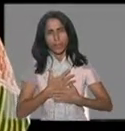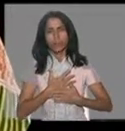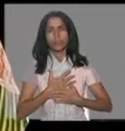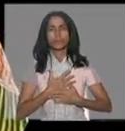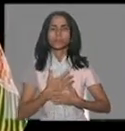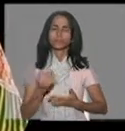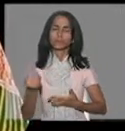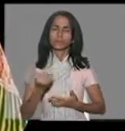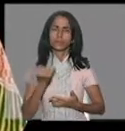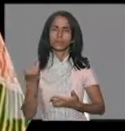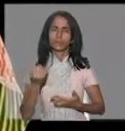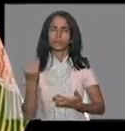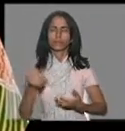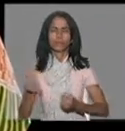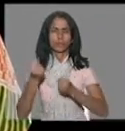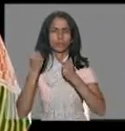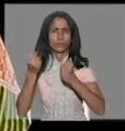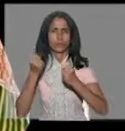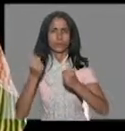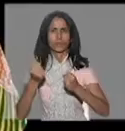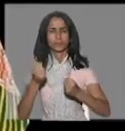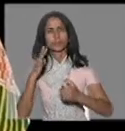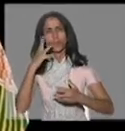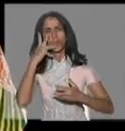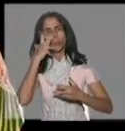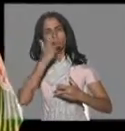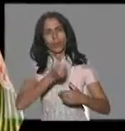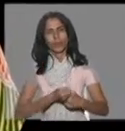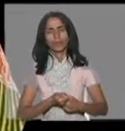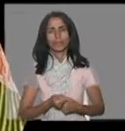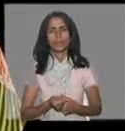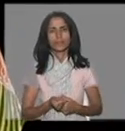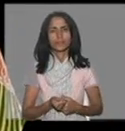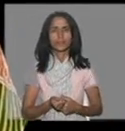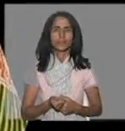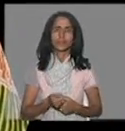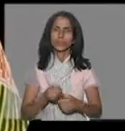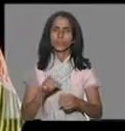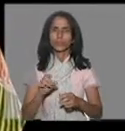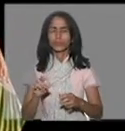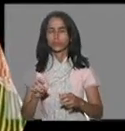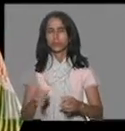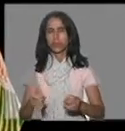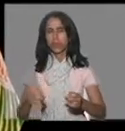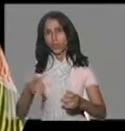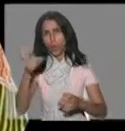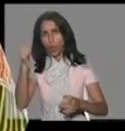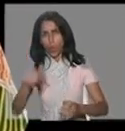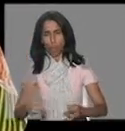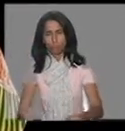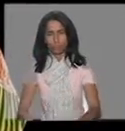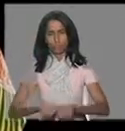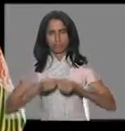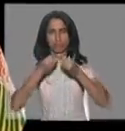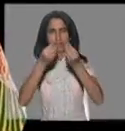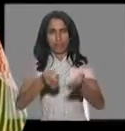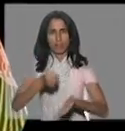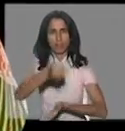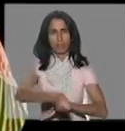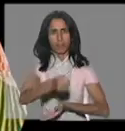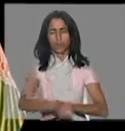vocês são símbolos de força de beleza e que não são os símbolos impostos pela sociedade né